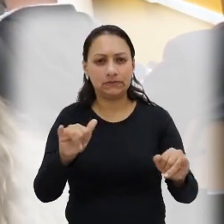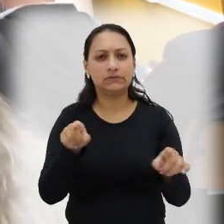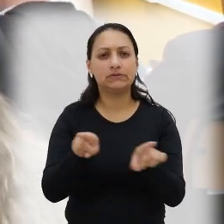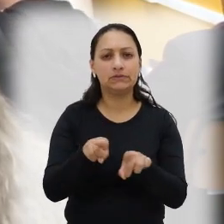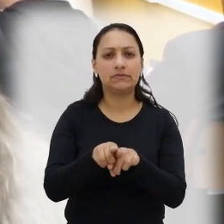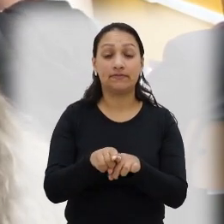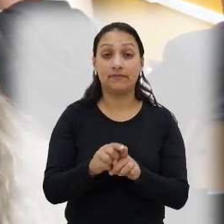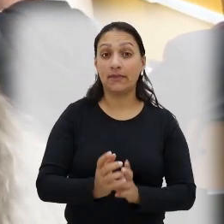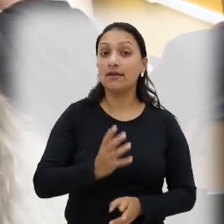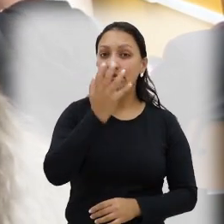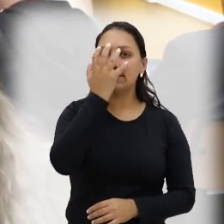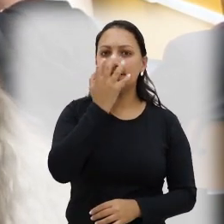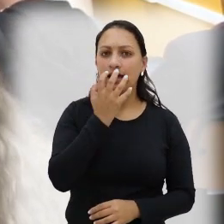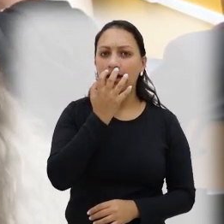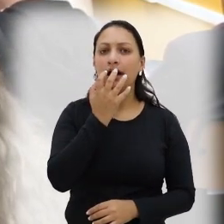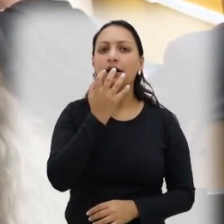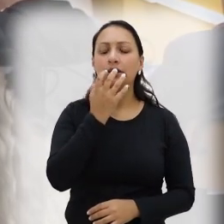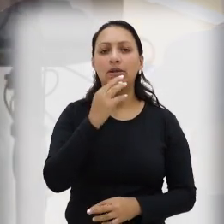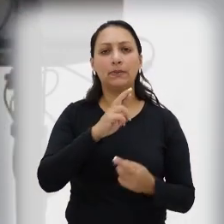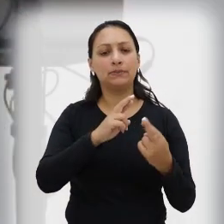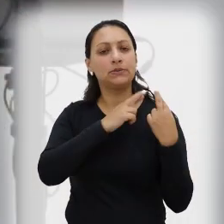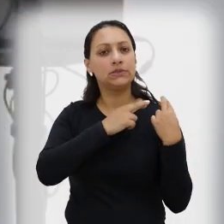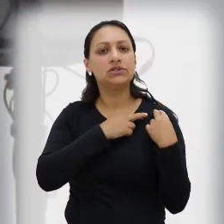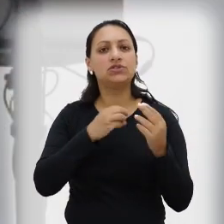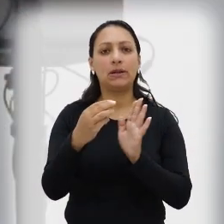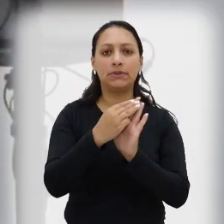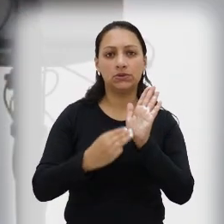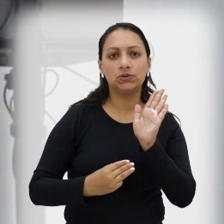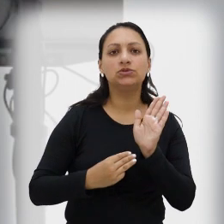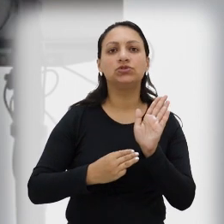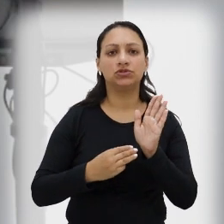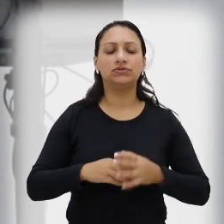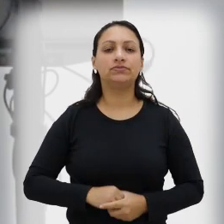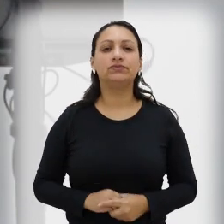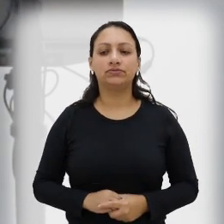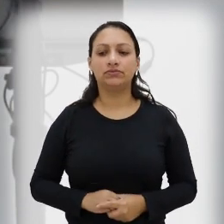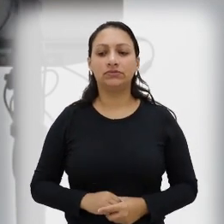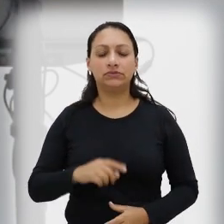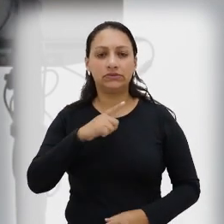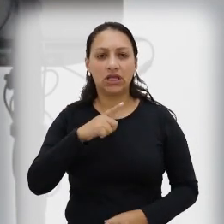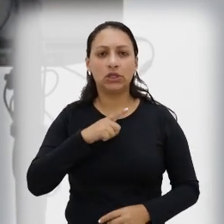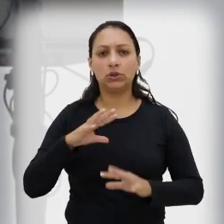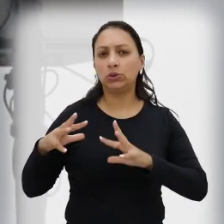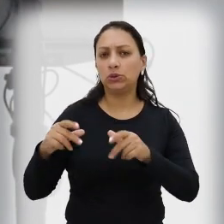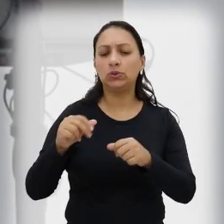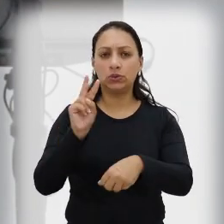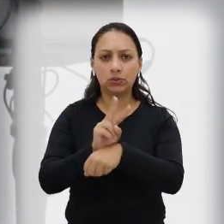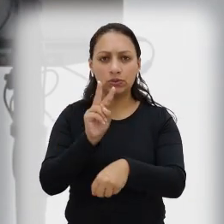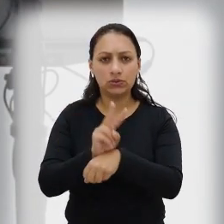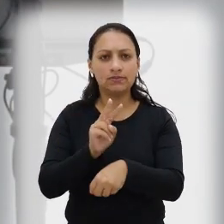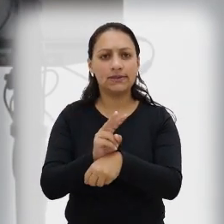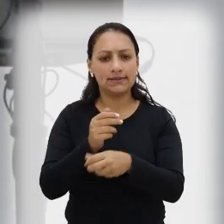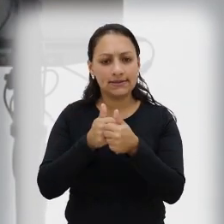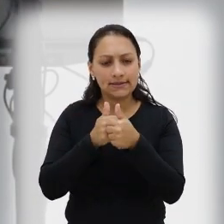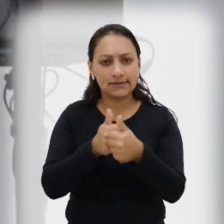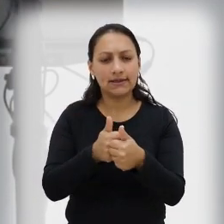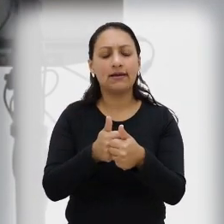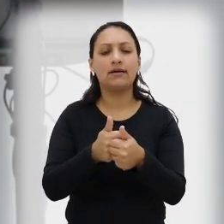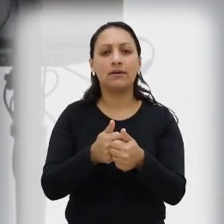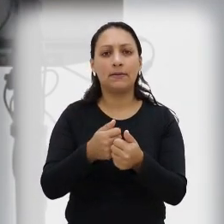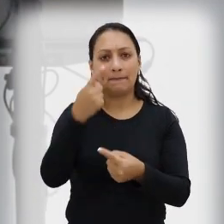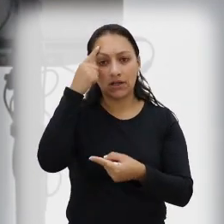a seriedade que a gente leva, a metodologia. Né? Eu posso dizer que a gente tem todo um cuidado de seguir, né, uma